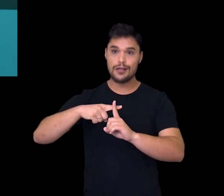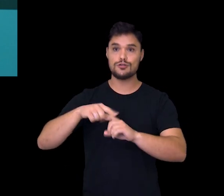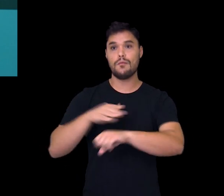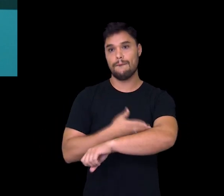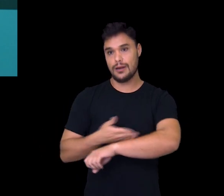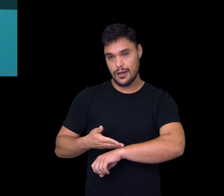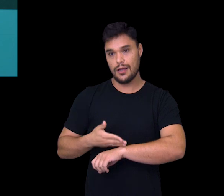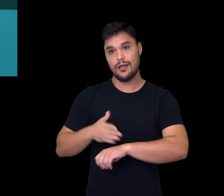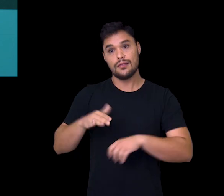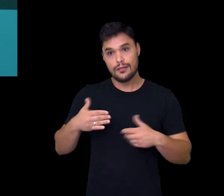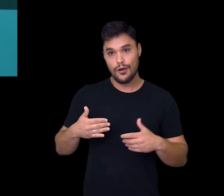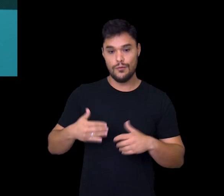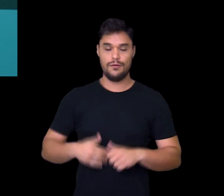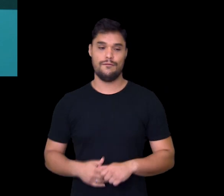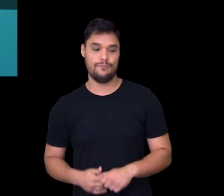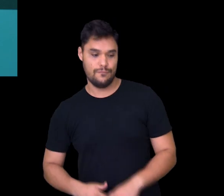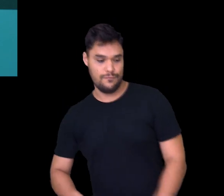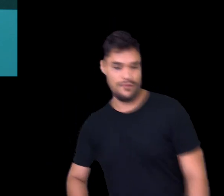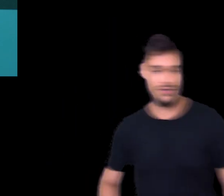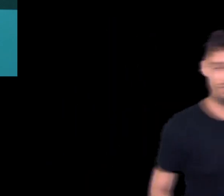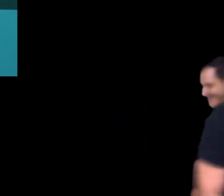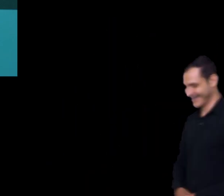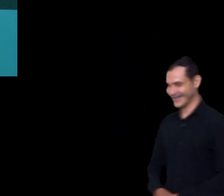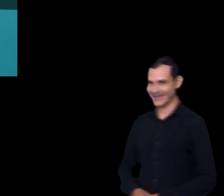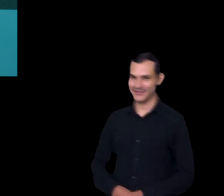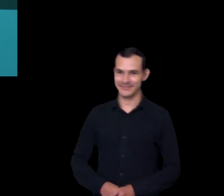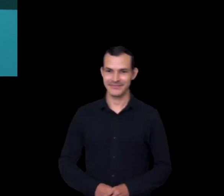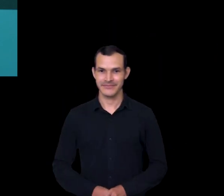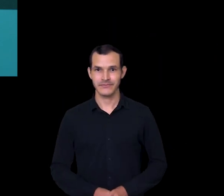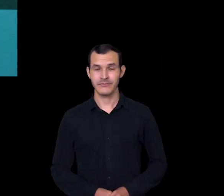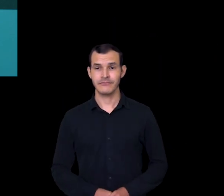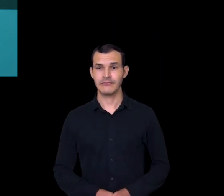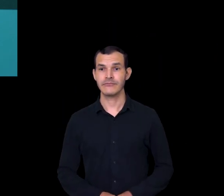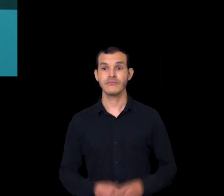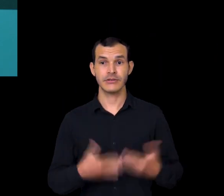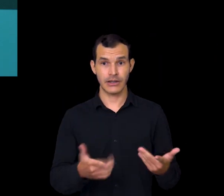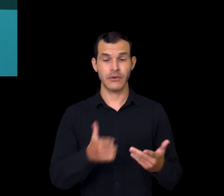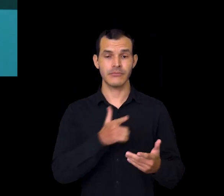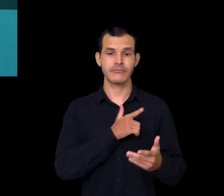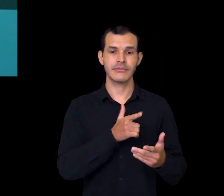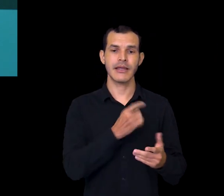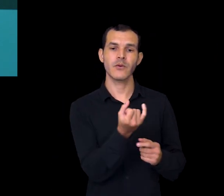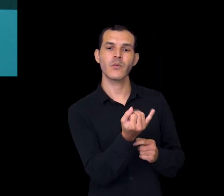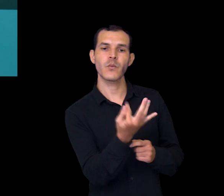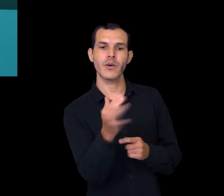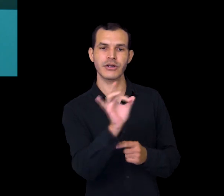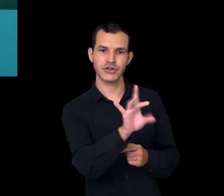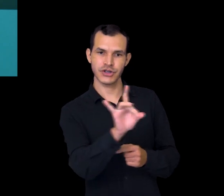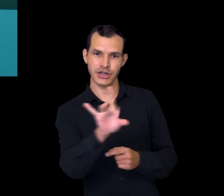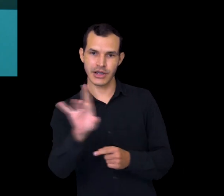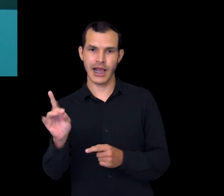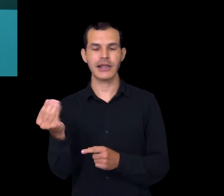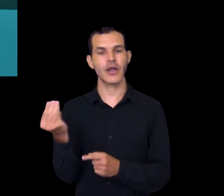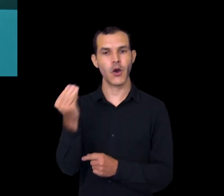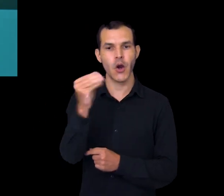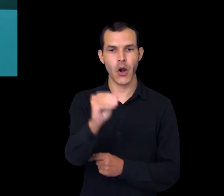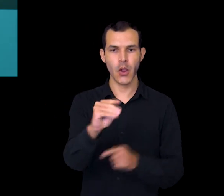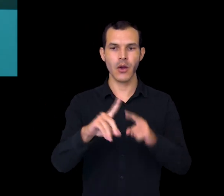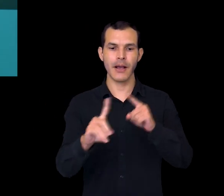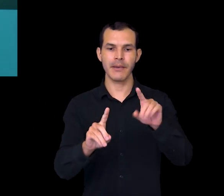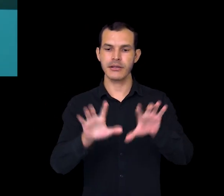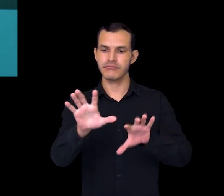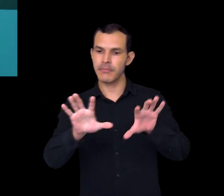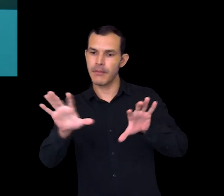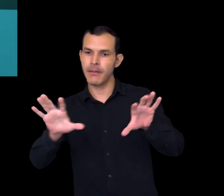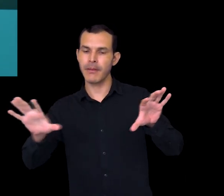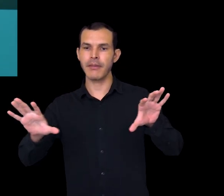assim, então vocês vão usar tantas peças de cada modelo aqui e vão botar mais ou menos aleatoriamente. E mostrou um